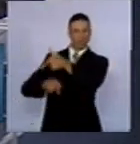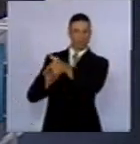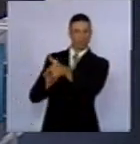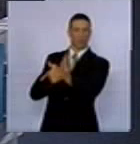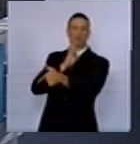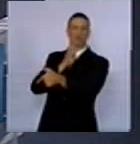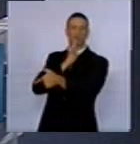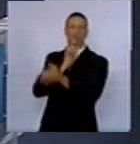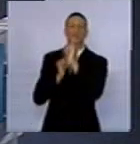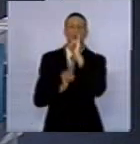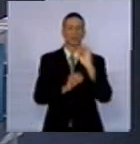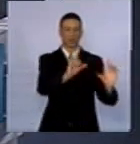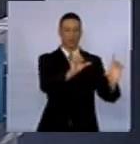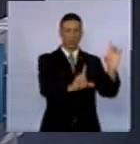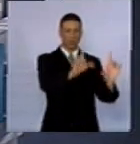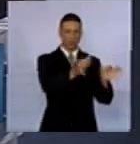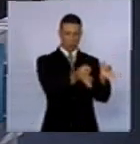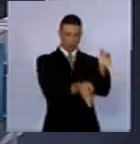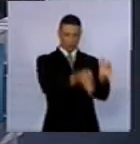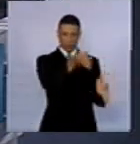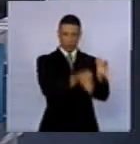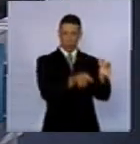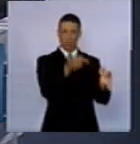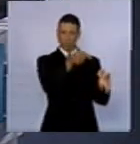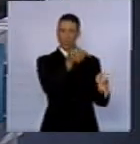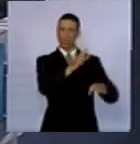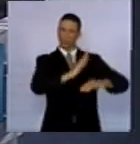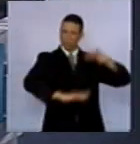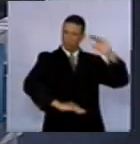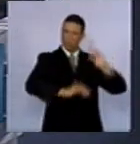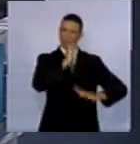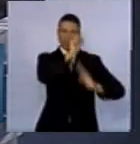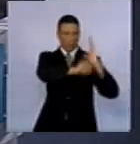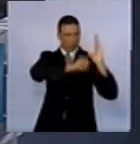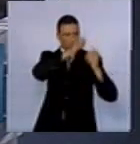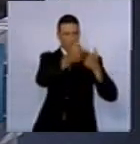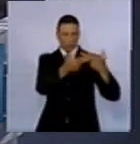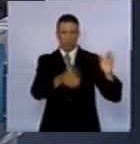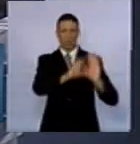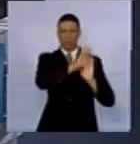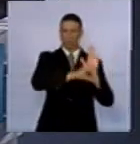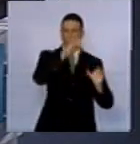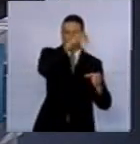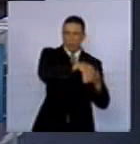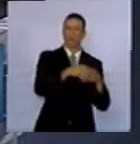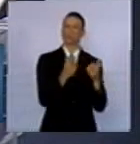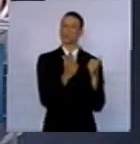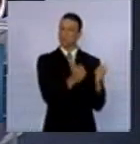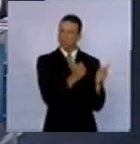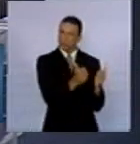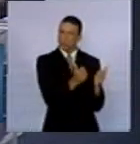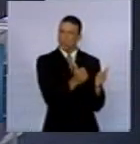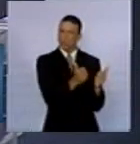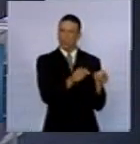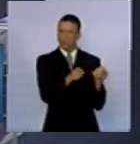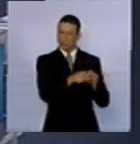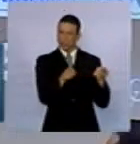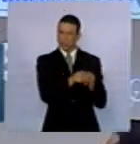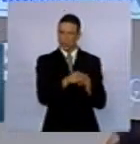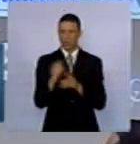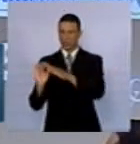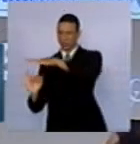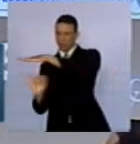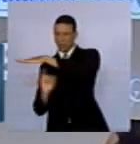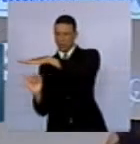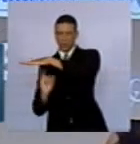Inclusive a própria TV Justiça né como uma produtora real de conteúdo aliás que já vem sendo carregada pelo